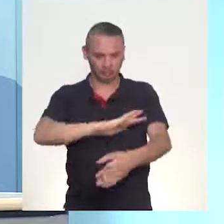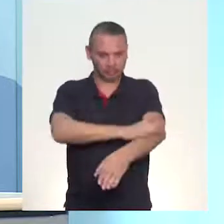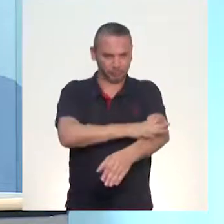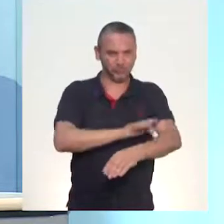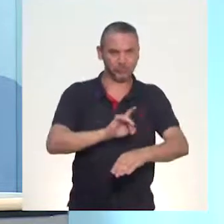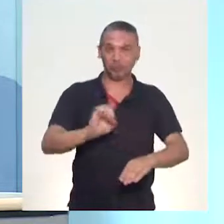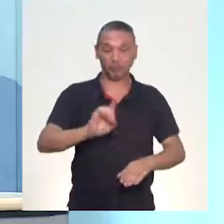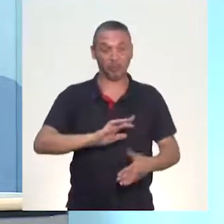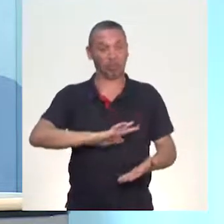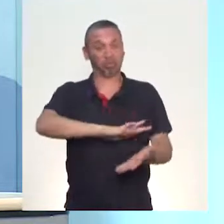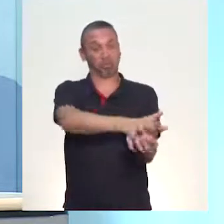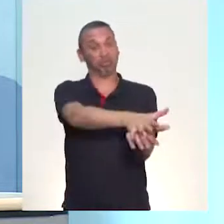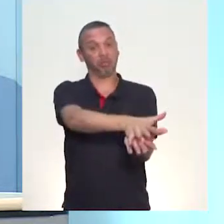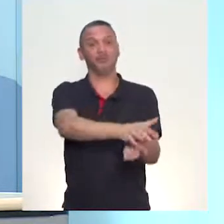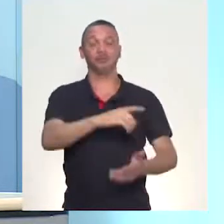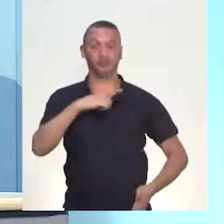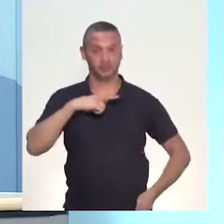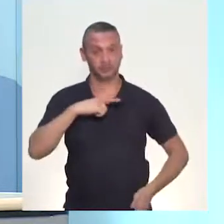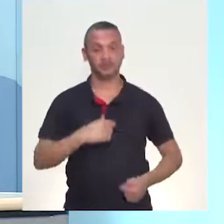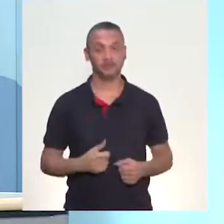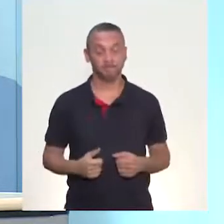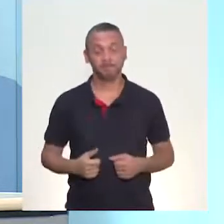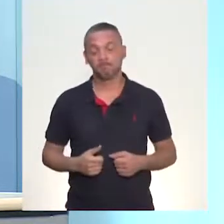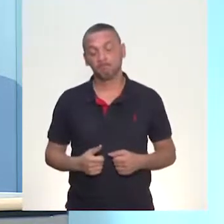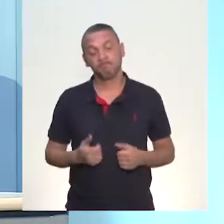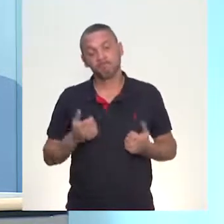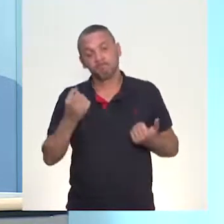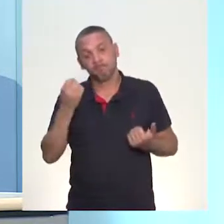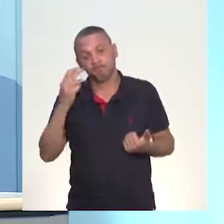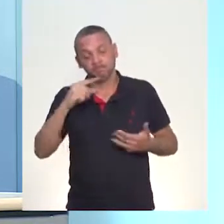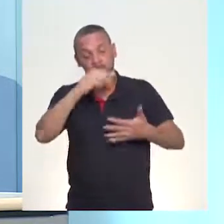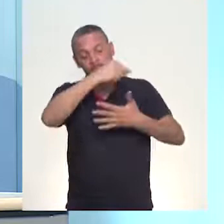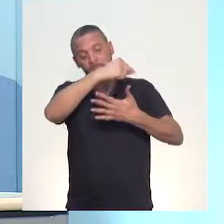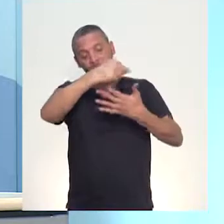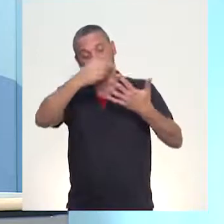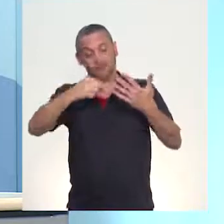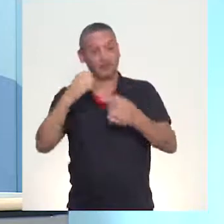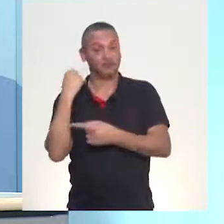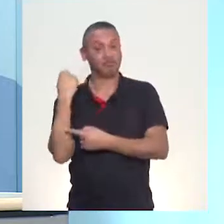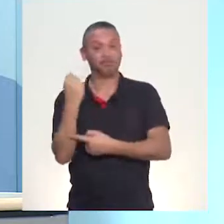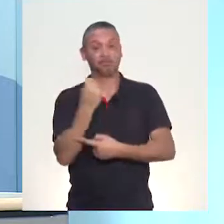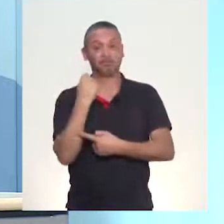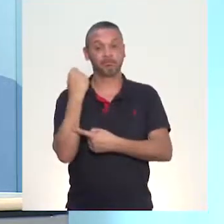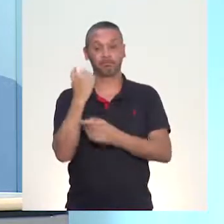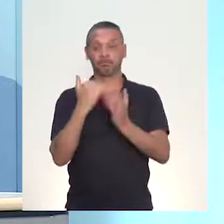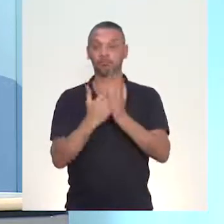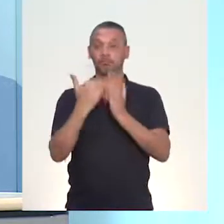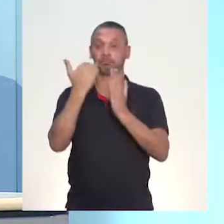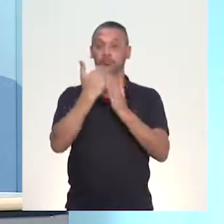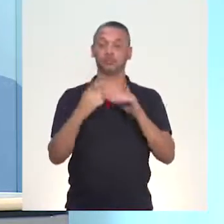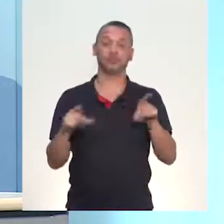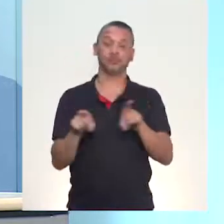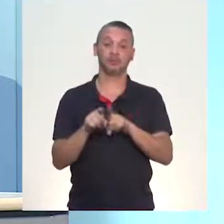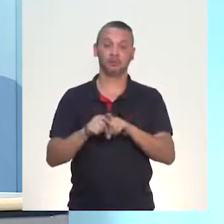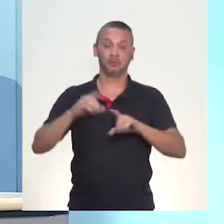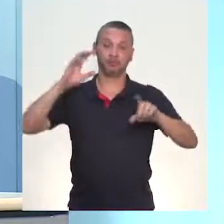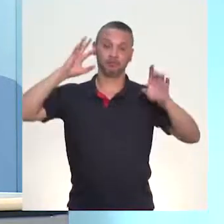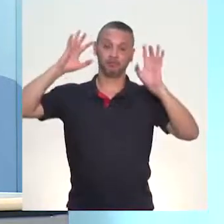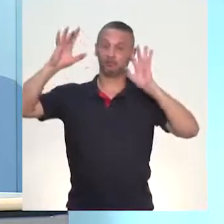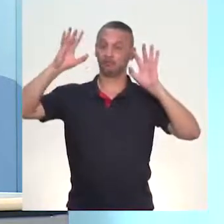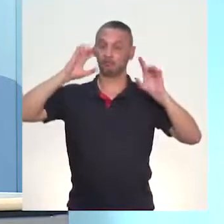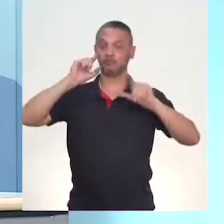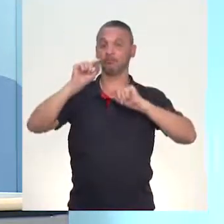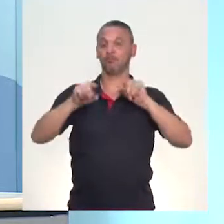também discriminatórias. E outras falas ainda mais graves, né? E então, se nós formos pensar